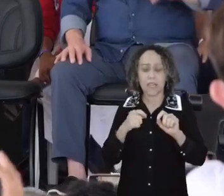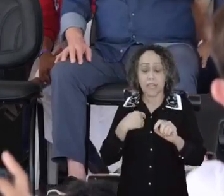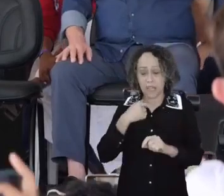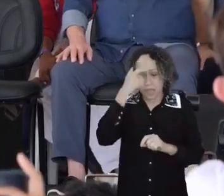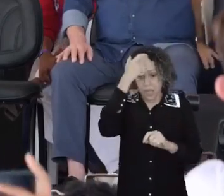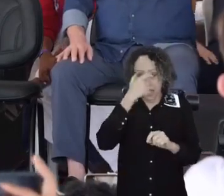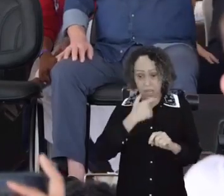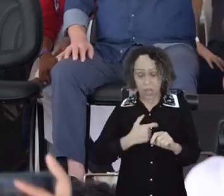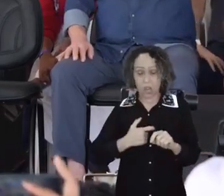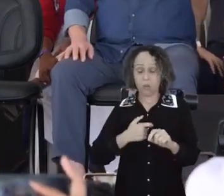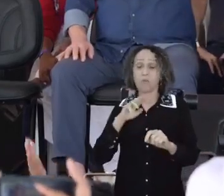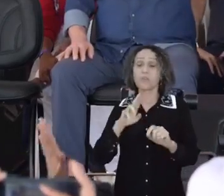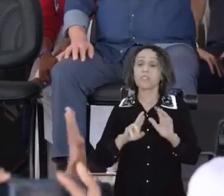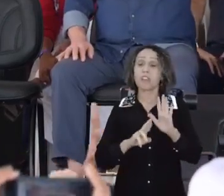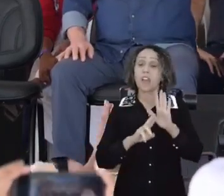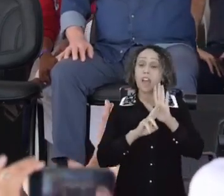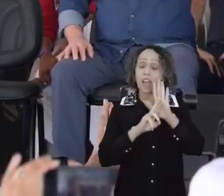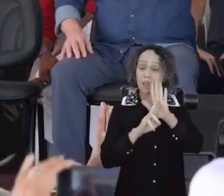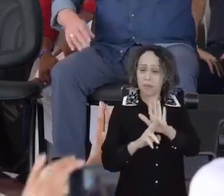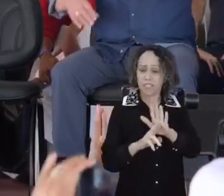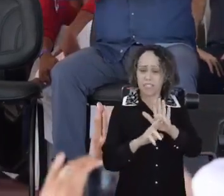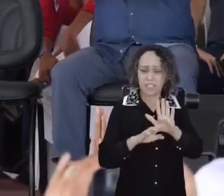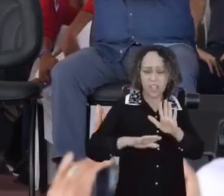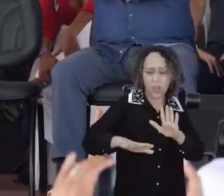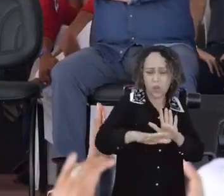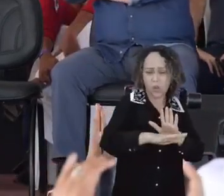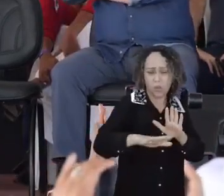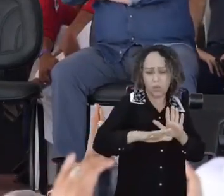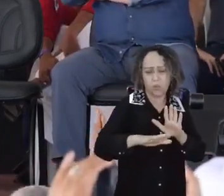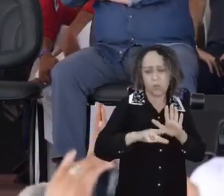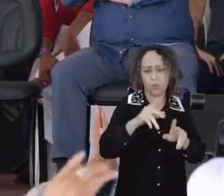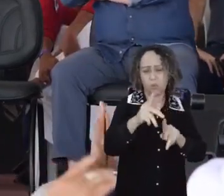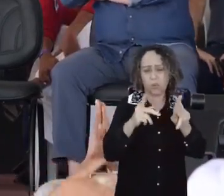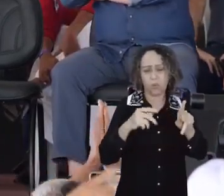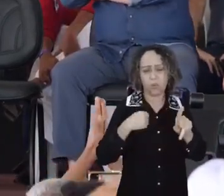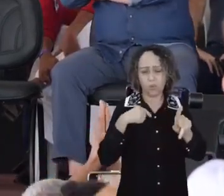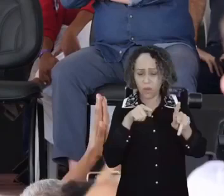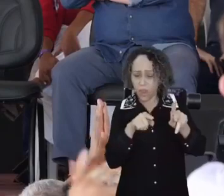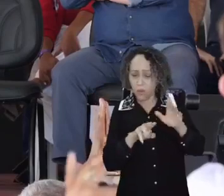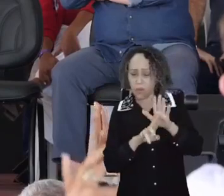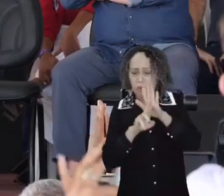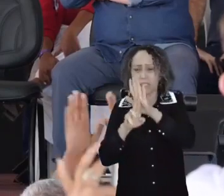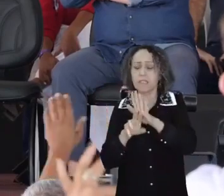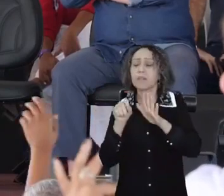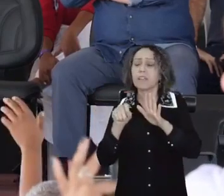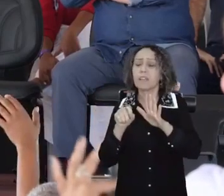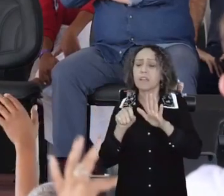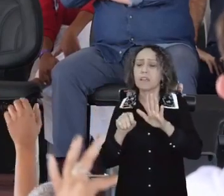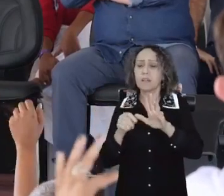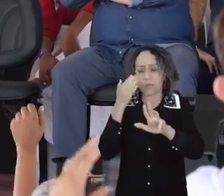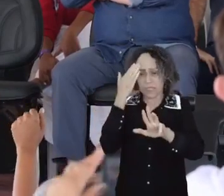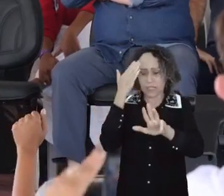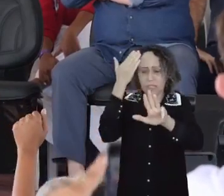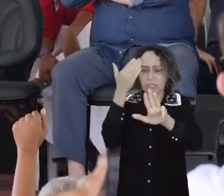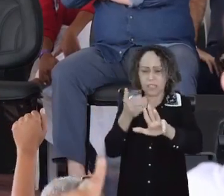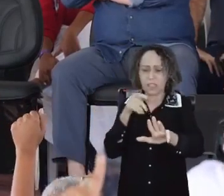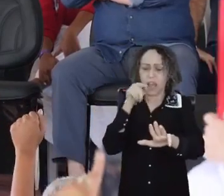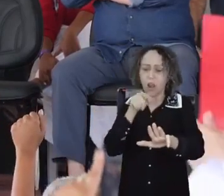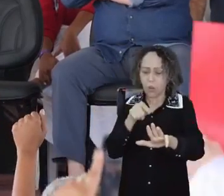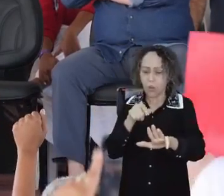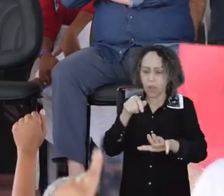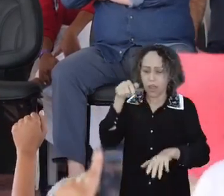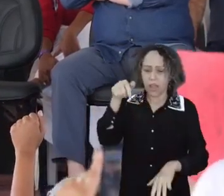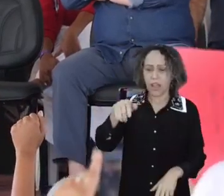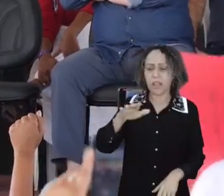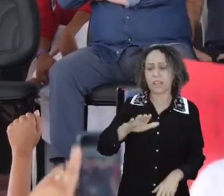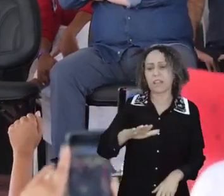em Contagem, nós tiramos muita gente da miséria. Aqui em Contagem, quando você colocou